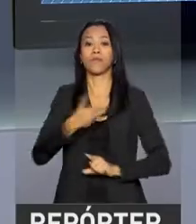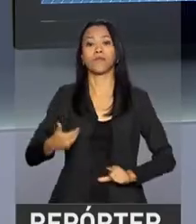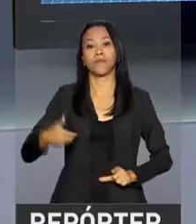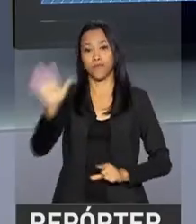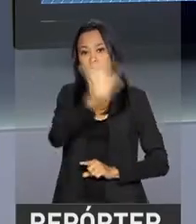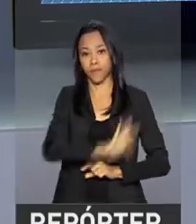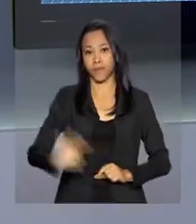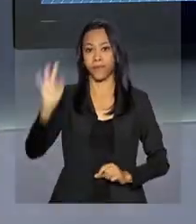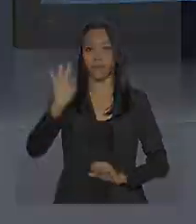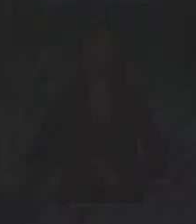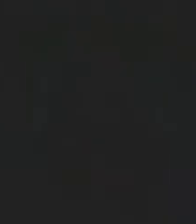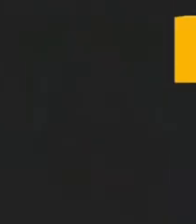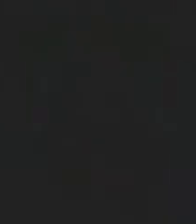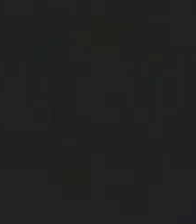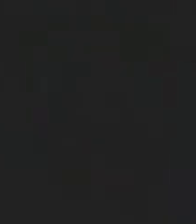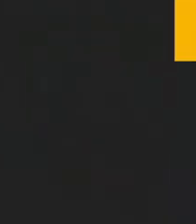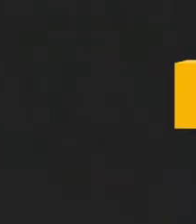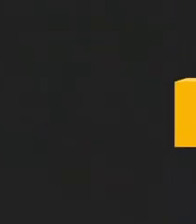federal